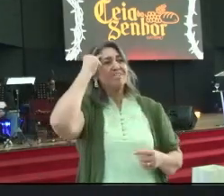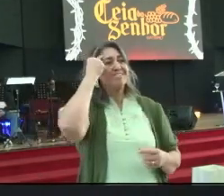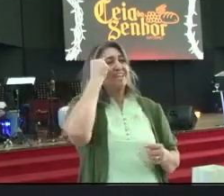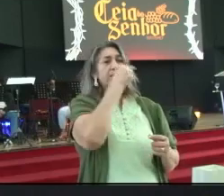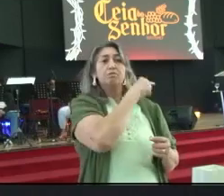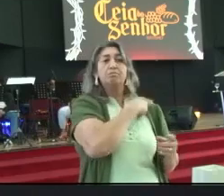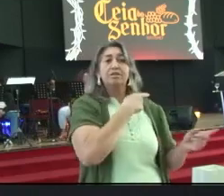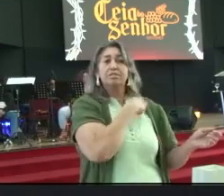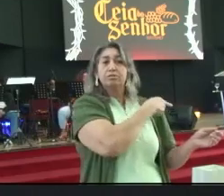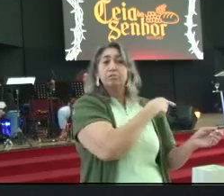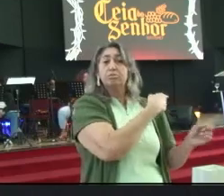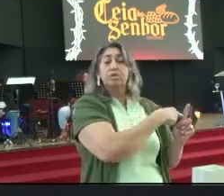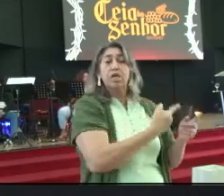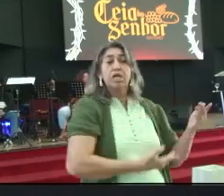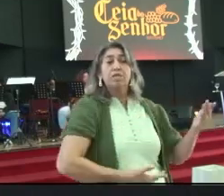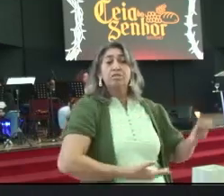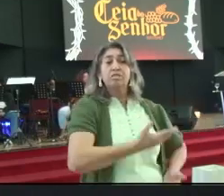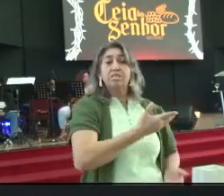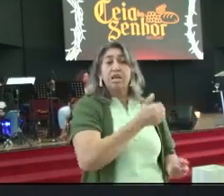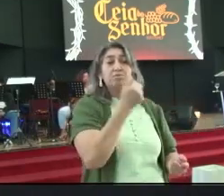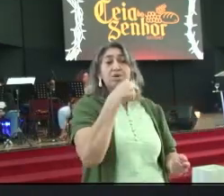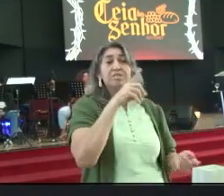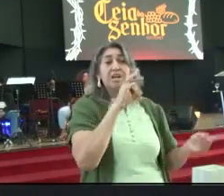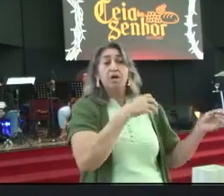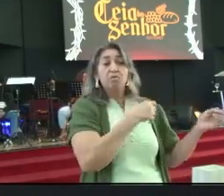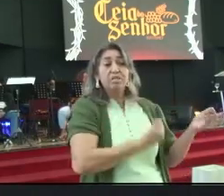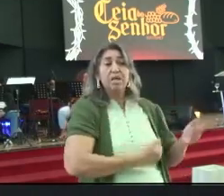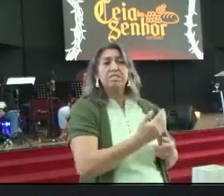Quem que vocês acham? No André.